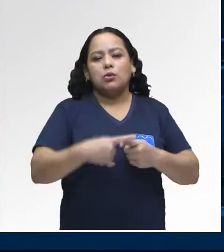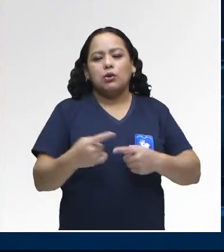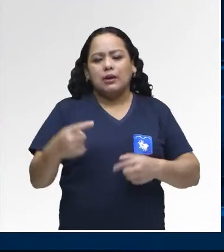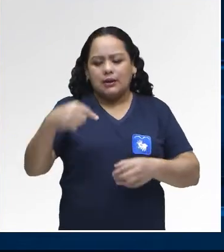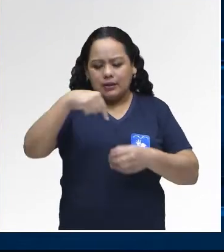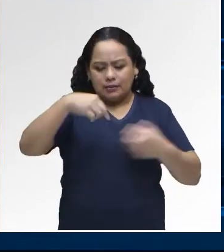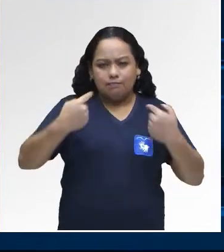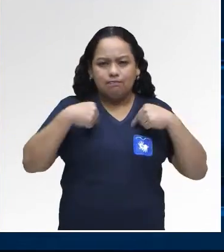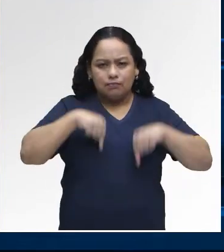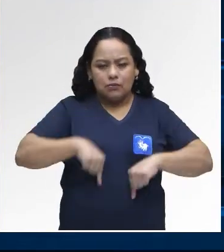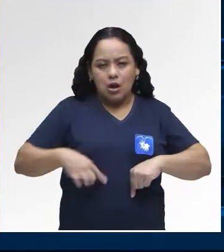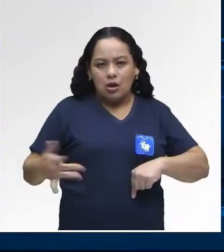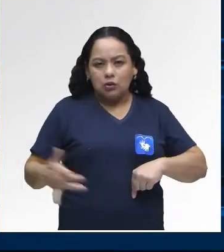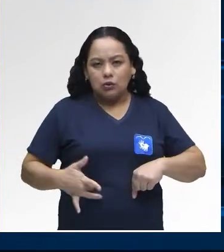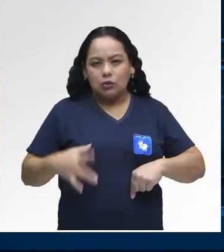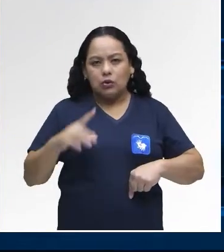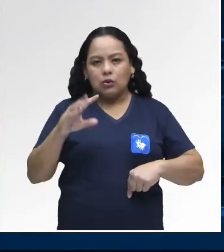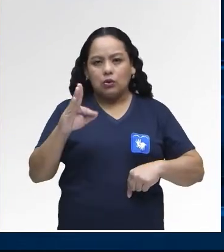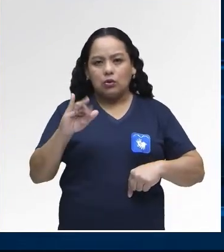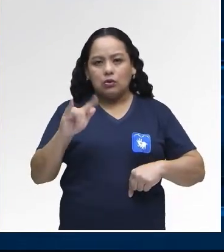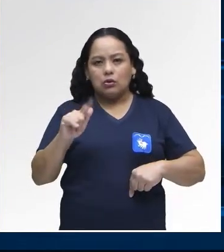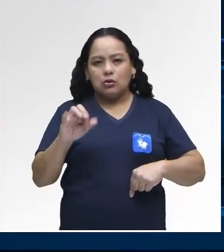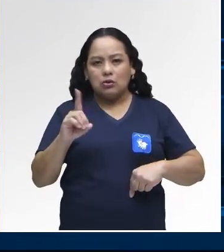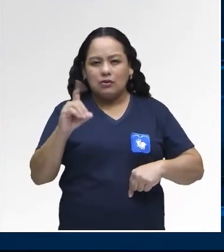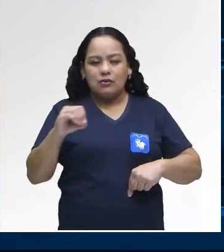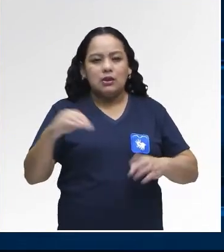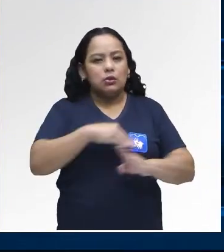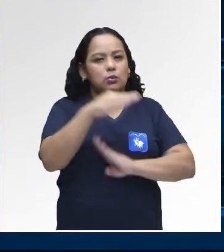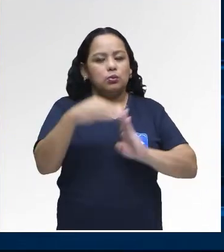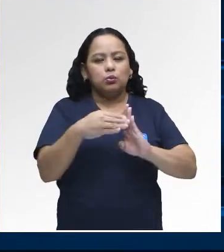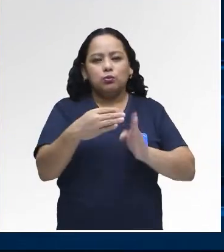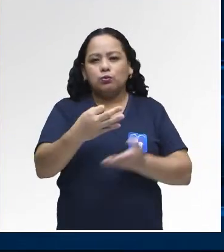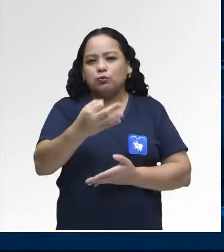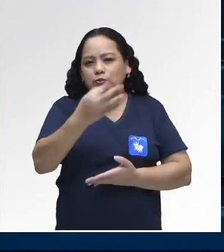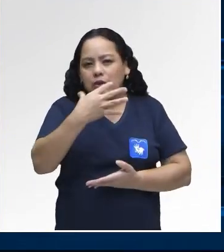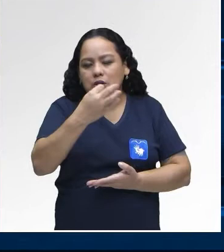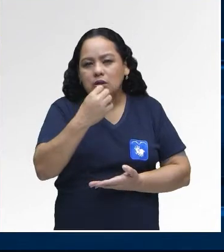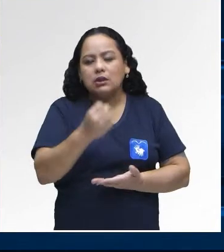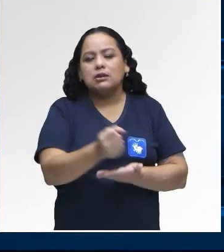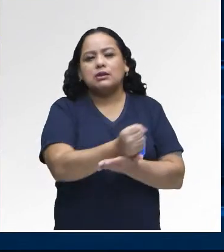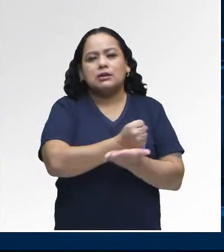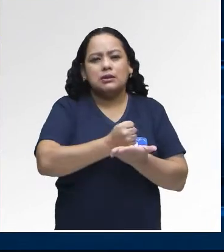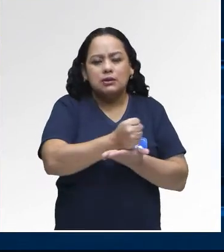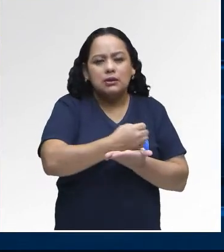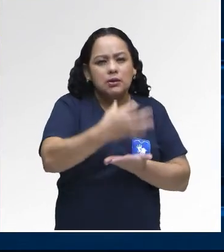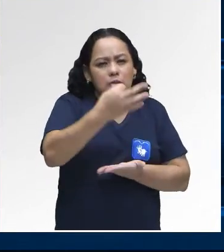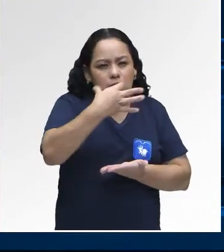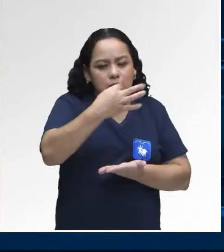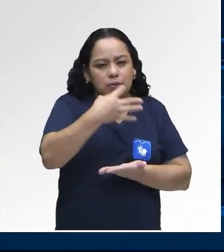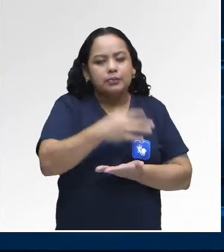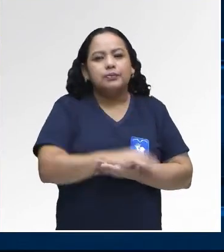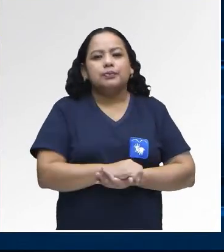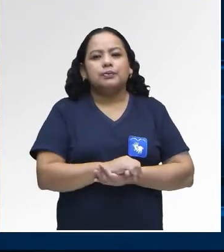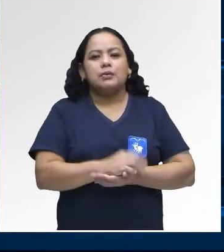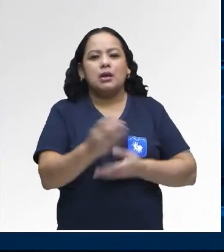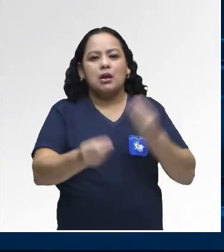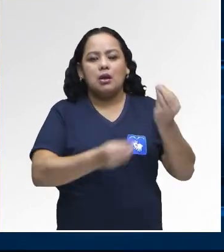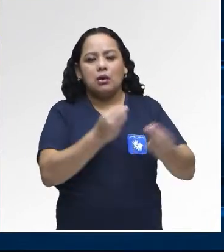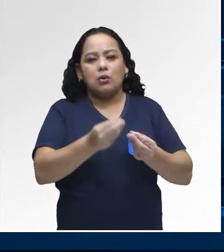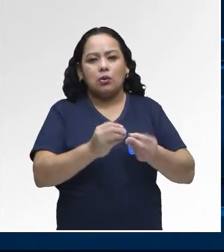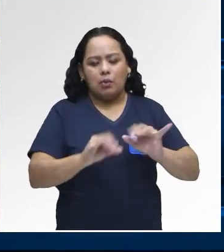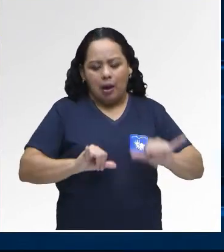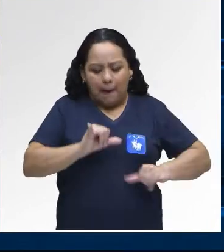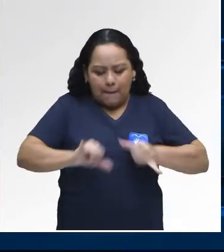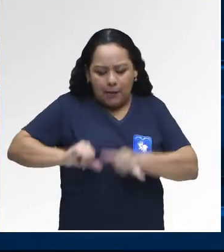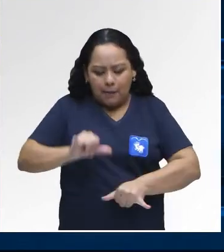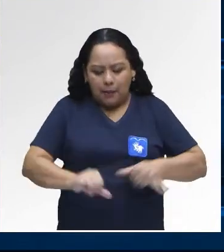fígado, gente, que todo medicamento, todo tipo de droga que a gente consome, ele é metabolizado